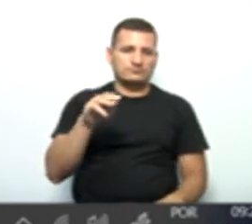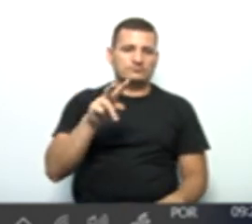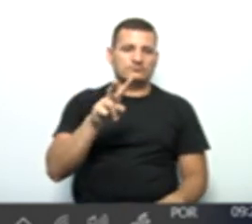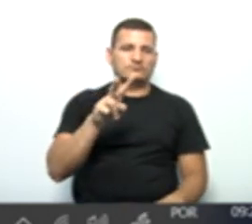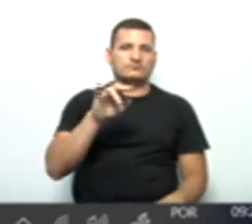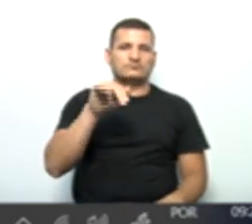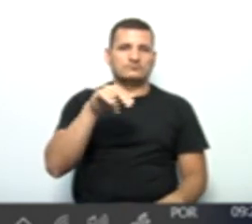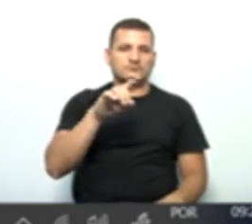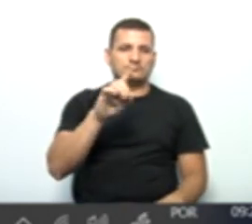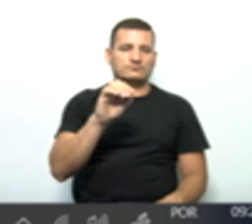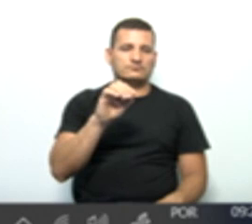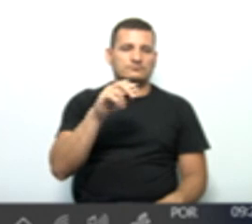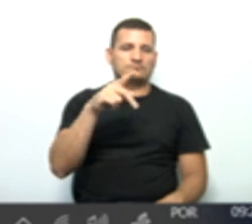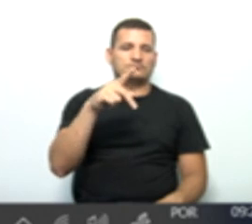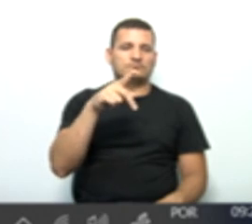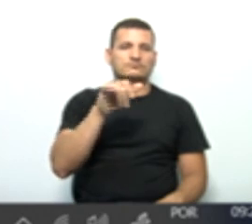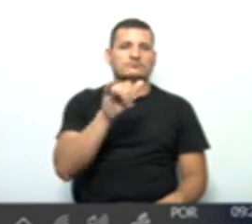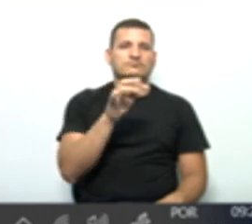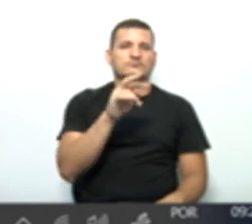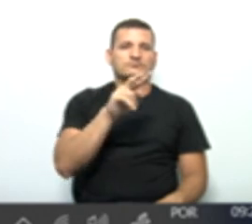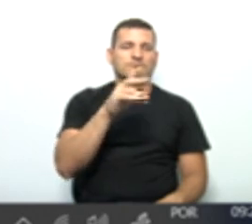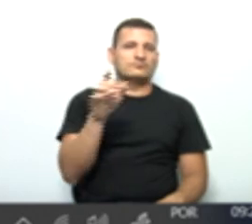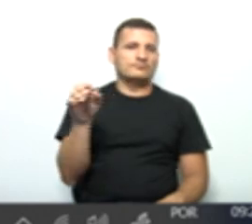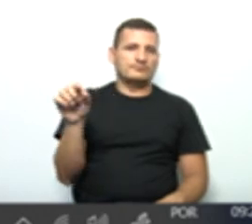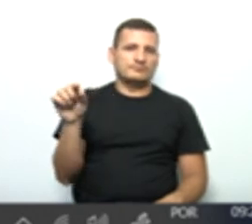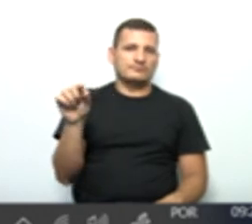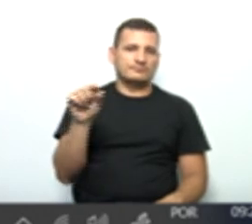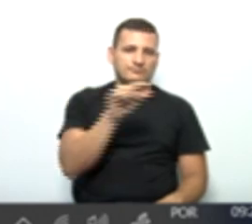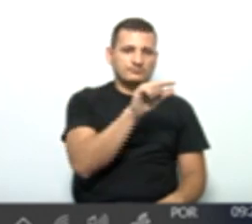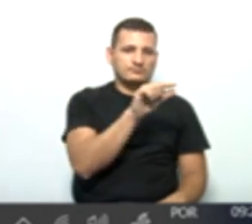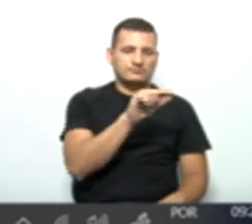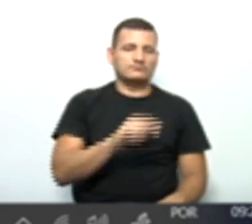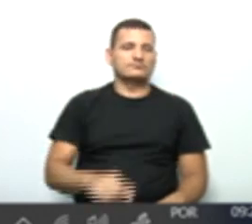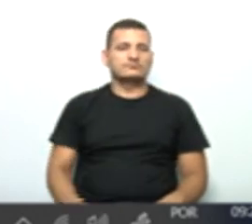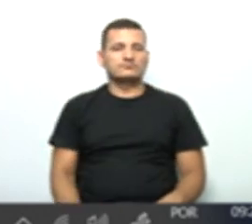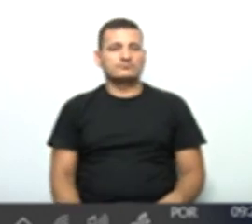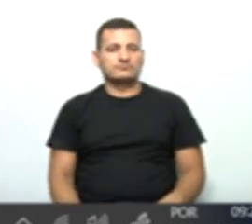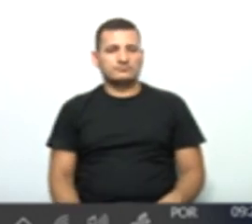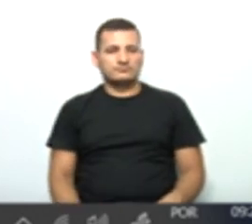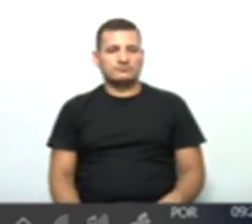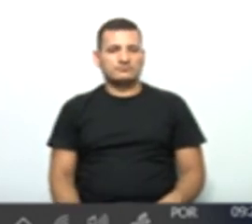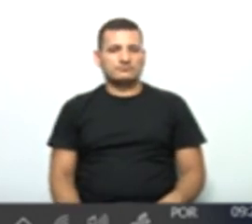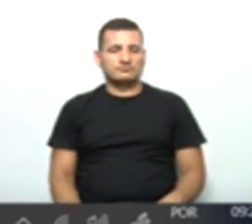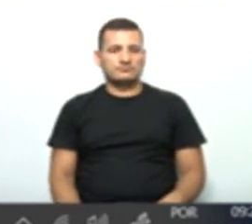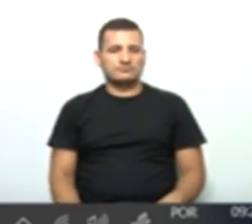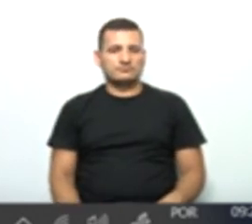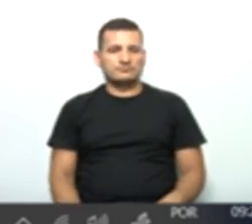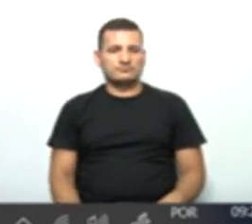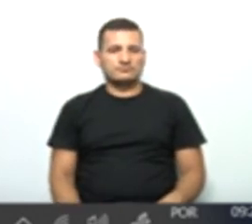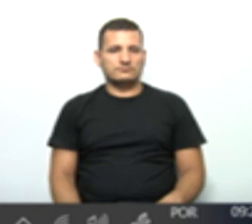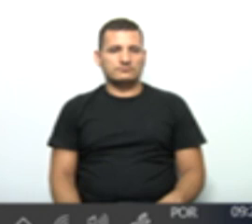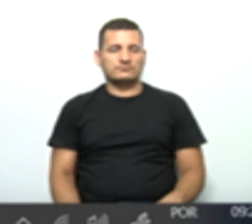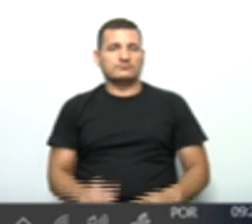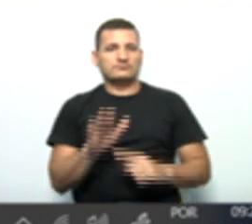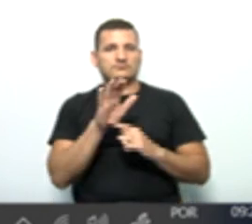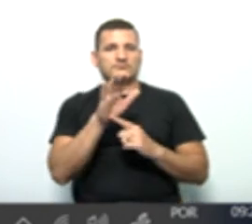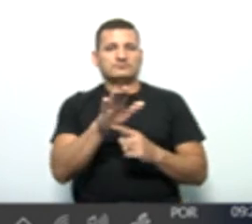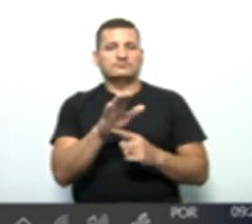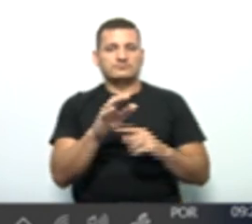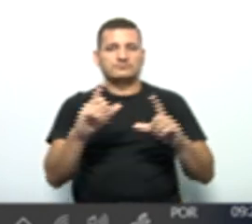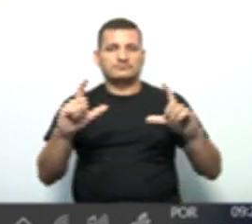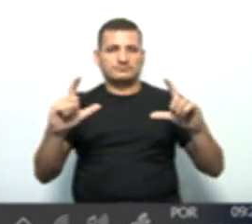ao contrário. Ok? Viram esse outro exemplo? Então, vou mostrar aqui um exemplo de uma tupla rápido